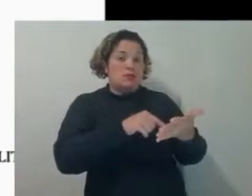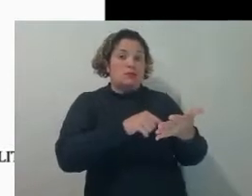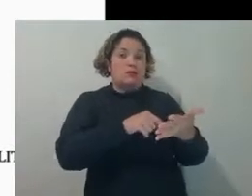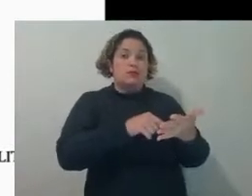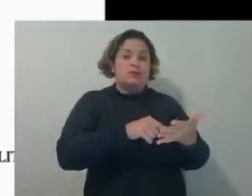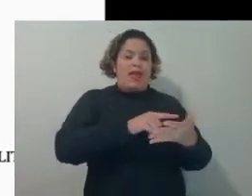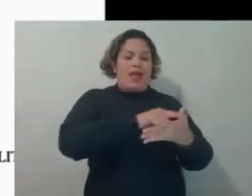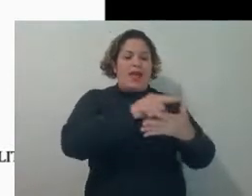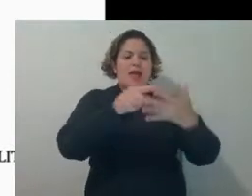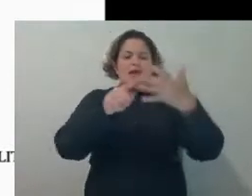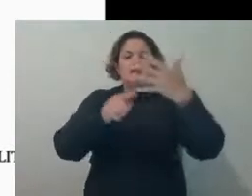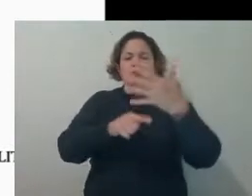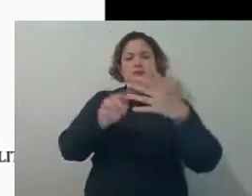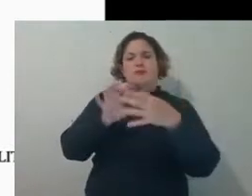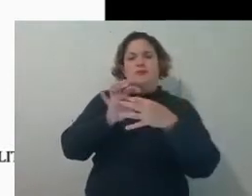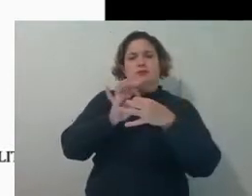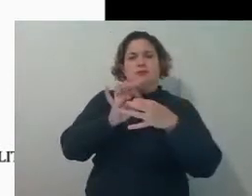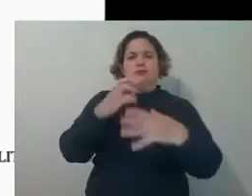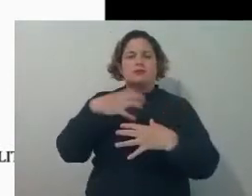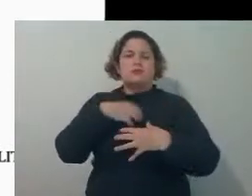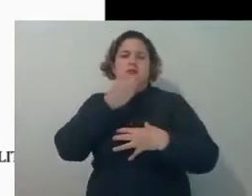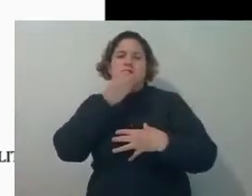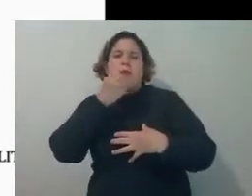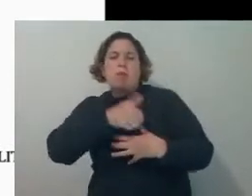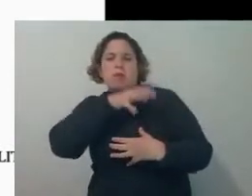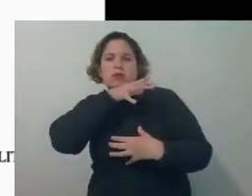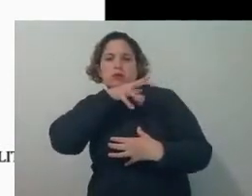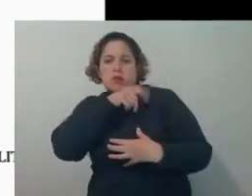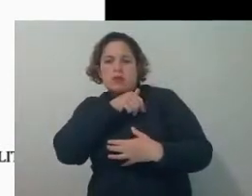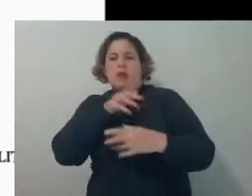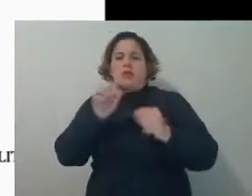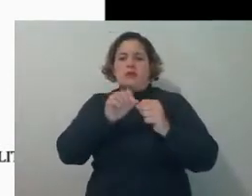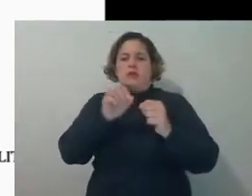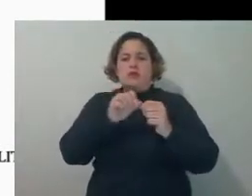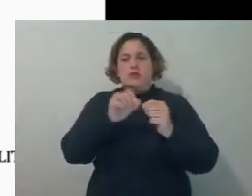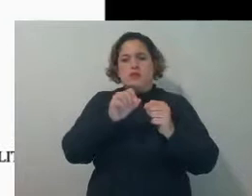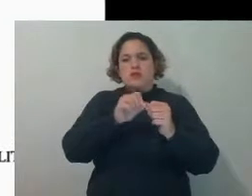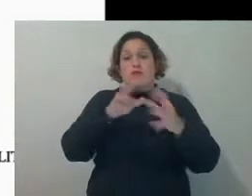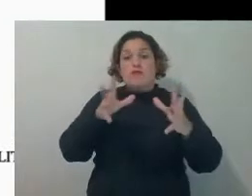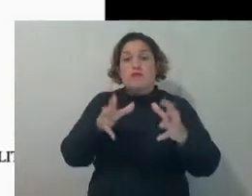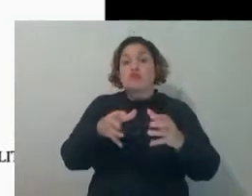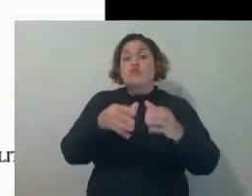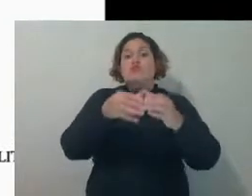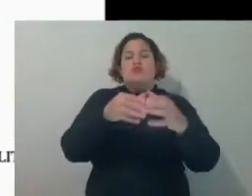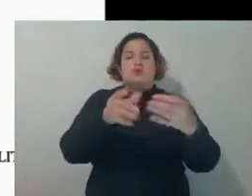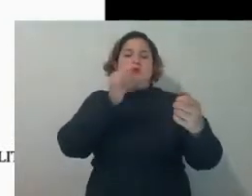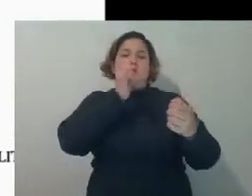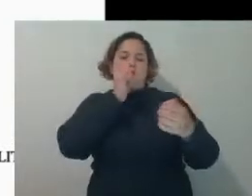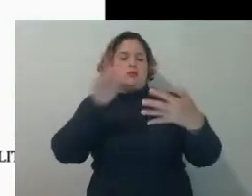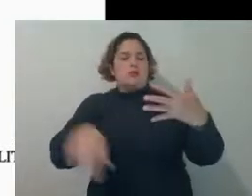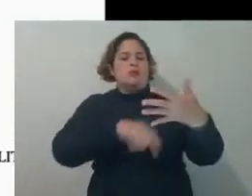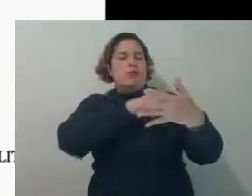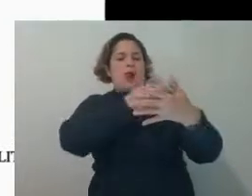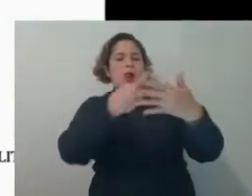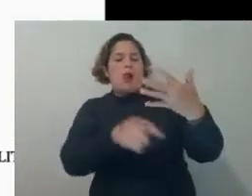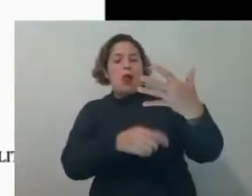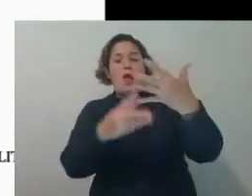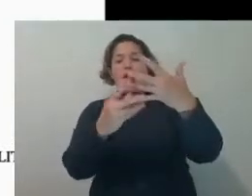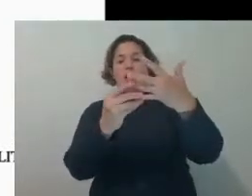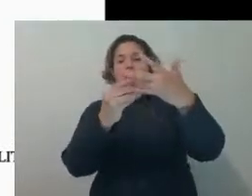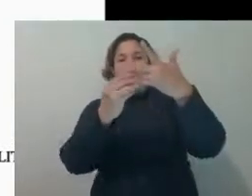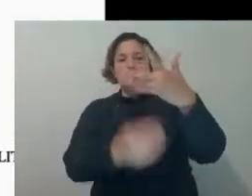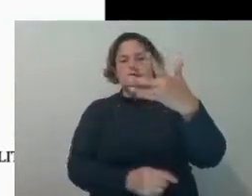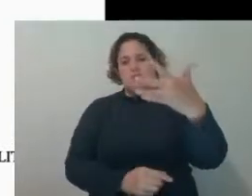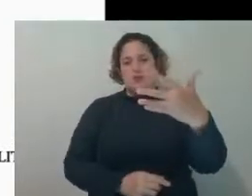essas 5 liberdades do bem-estar animal foram agrupadas em 4 grupos de indicadores,